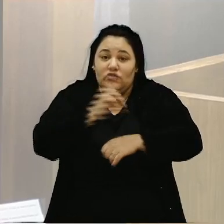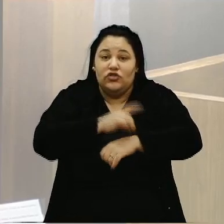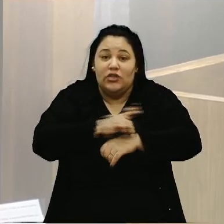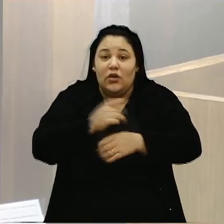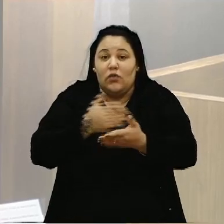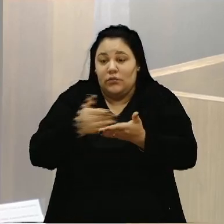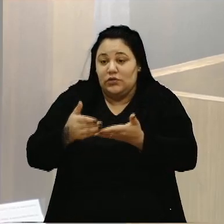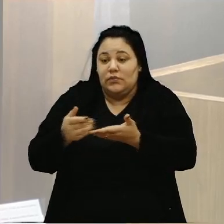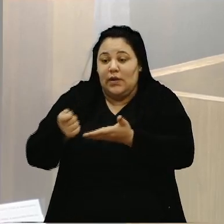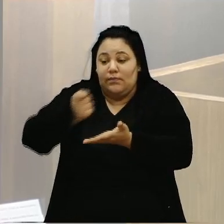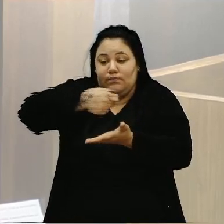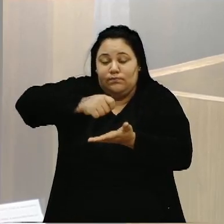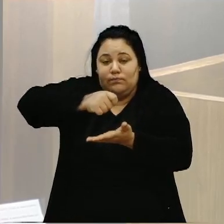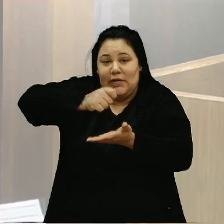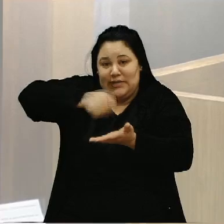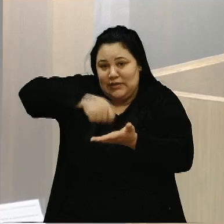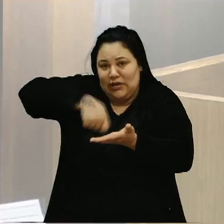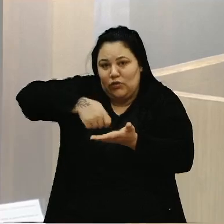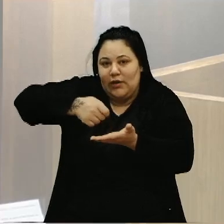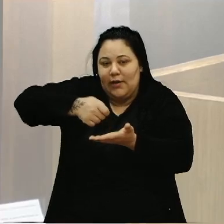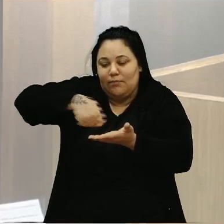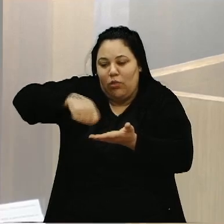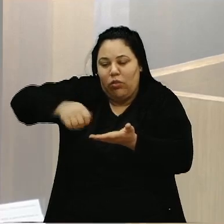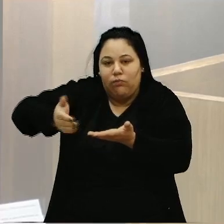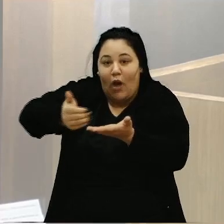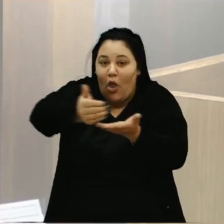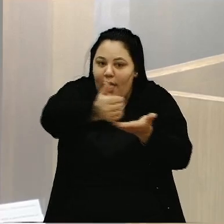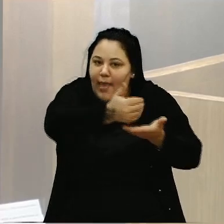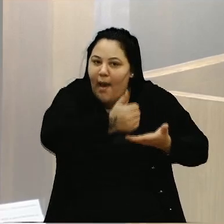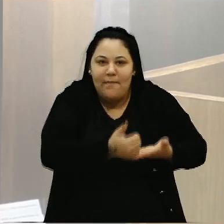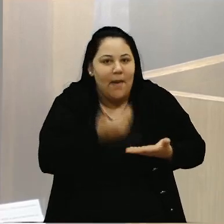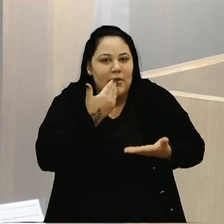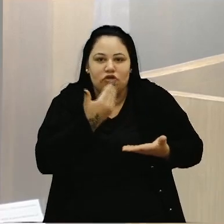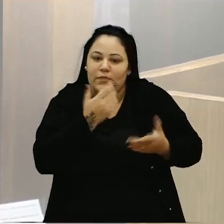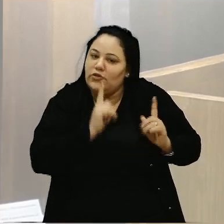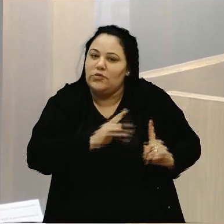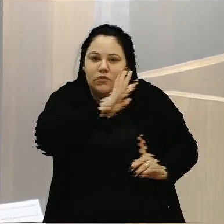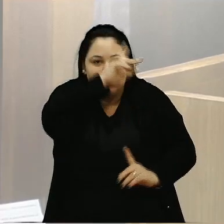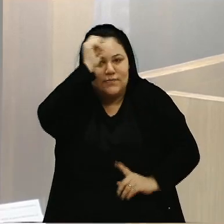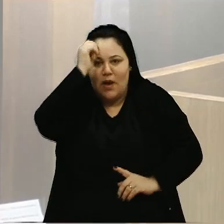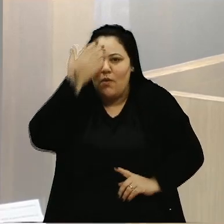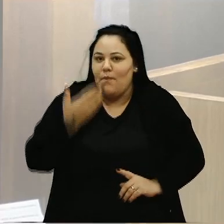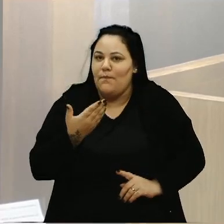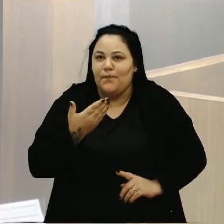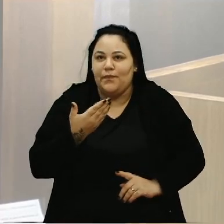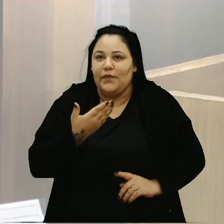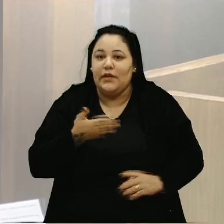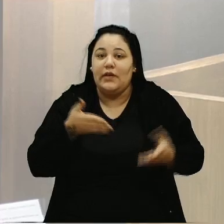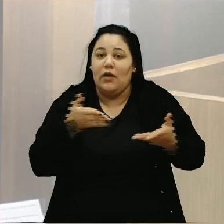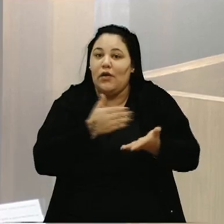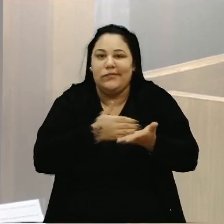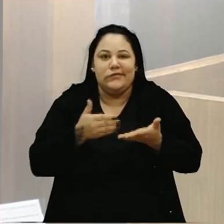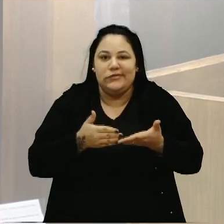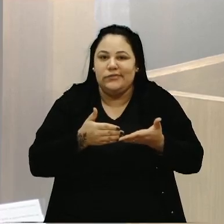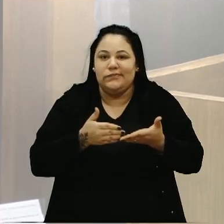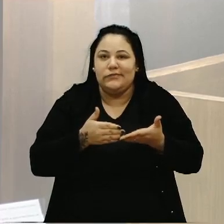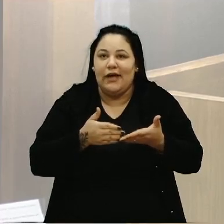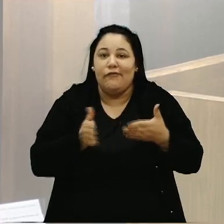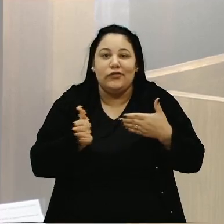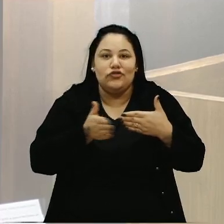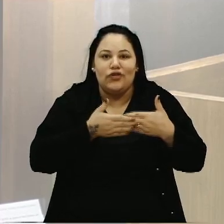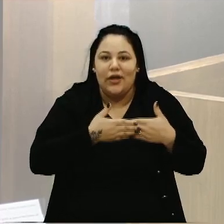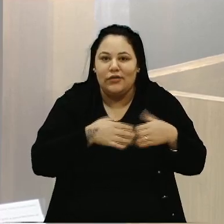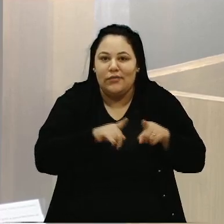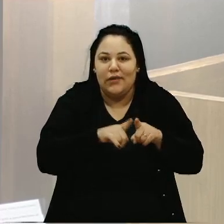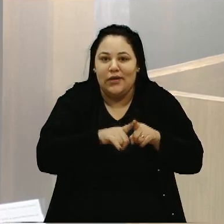da obra, promovida pela atual gestão municipal, concomitante à interrupção do trânsito através da entrada do bairro Planalto em 8